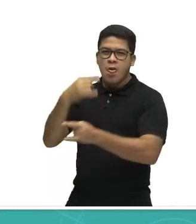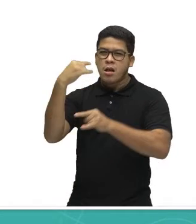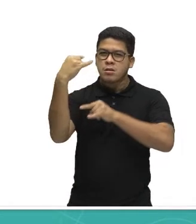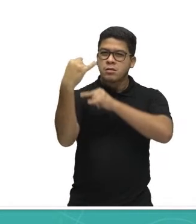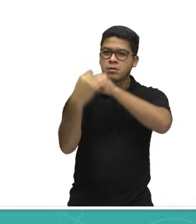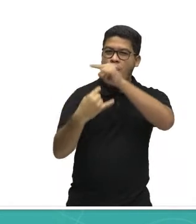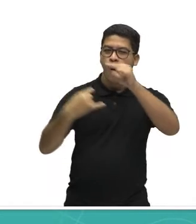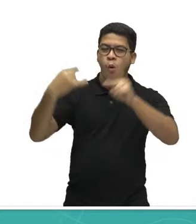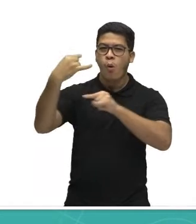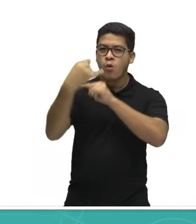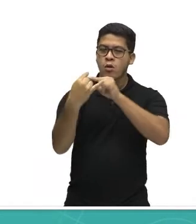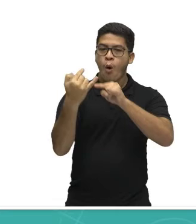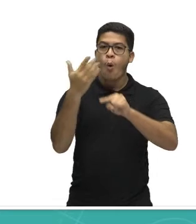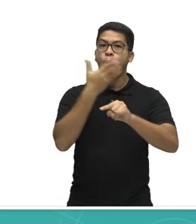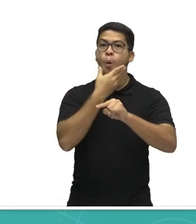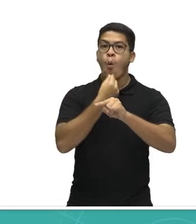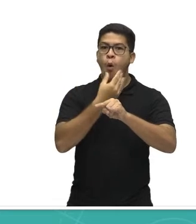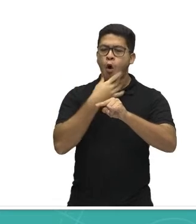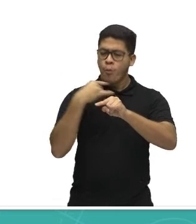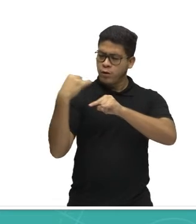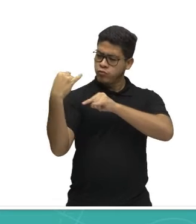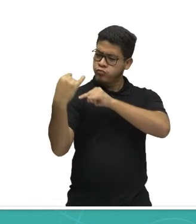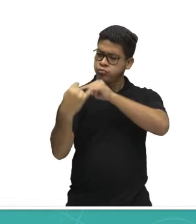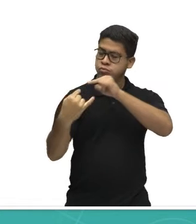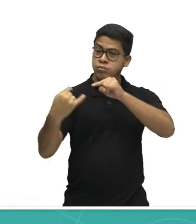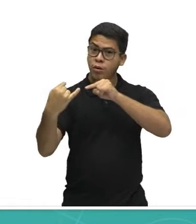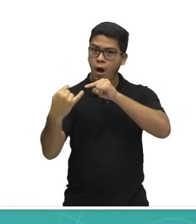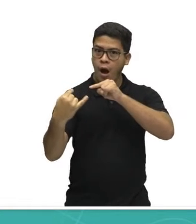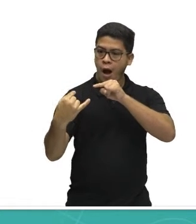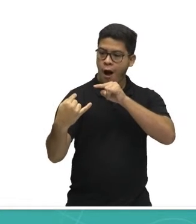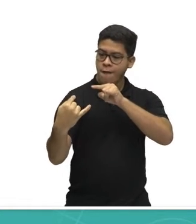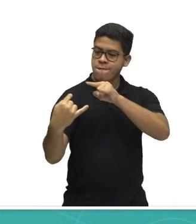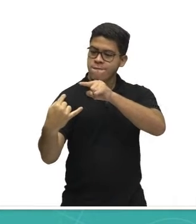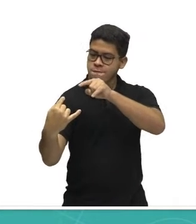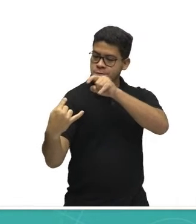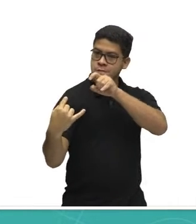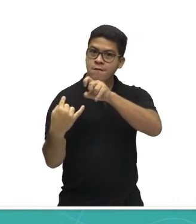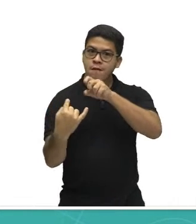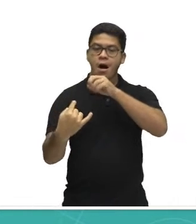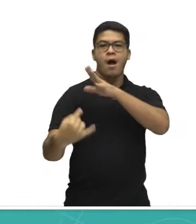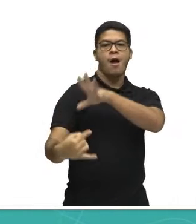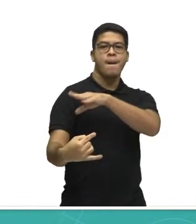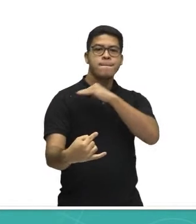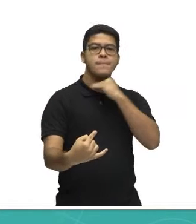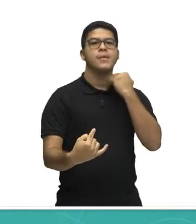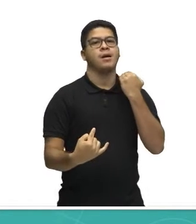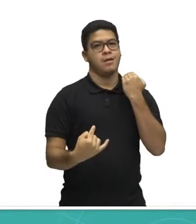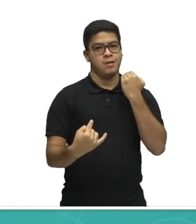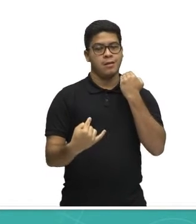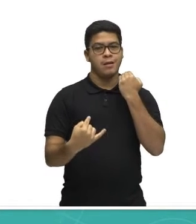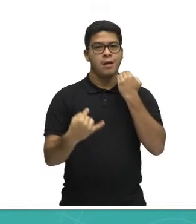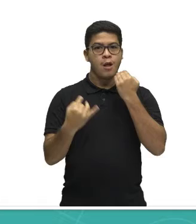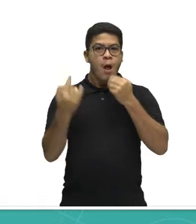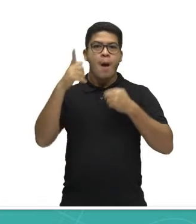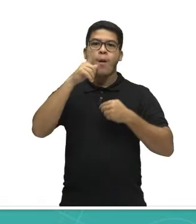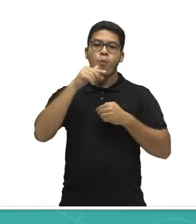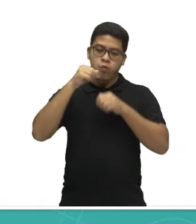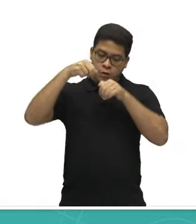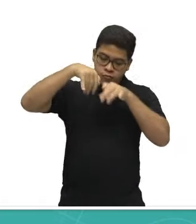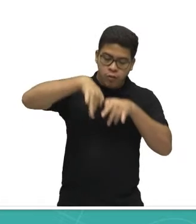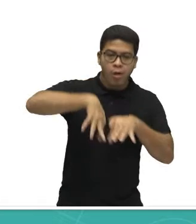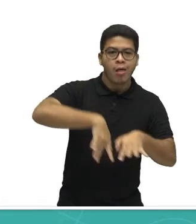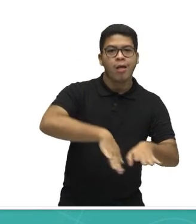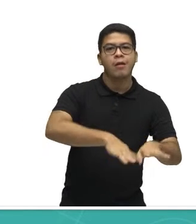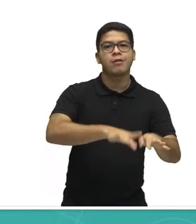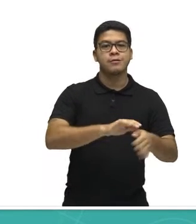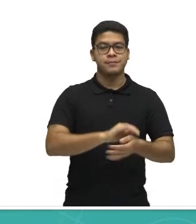gente vai chamar mais uma vez aqui a nossa Iara. Como vocês podem ver aqui, a Iara, o